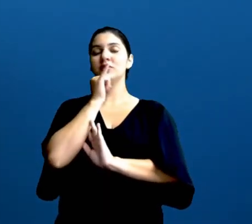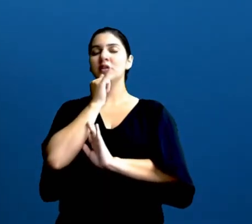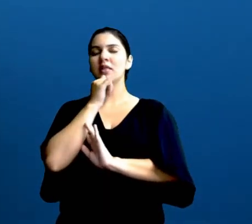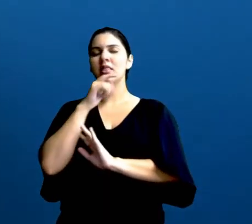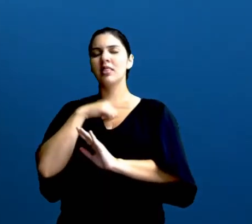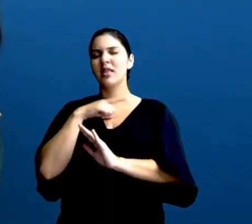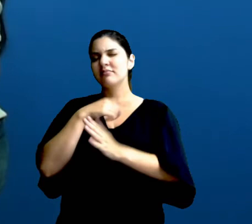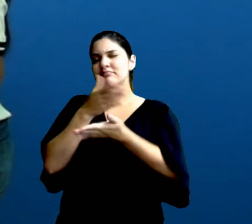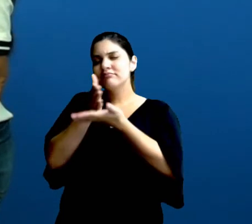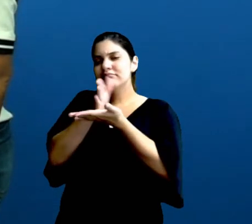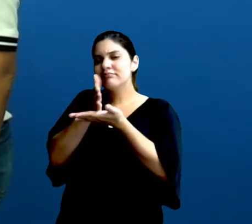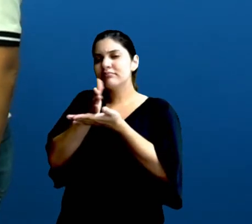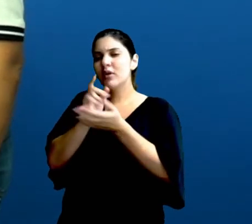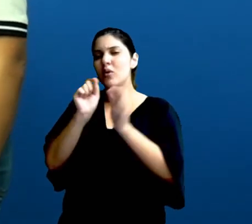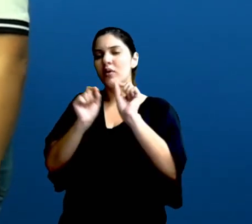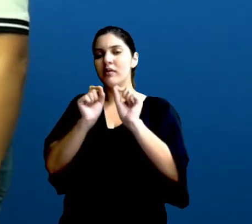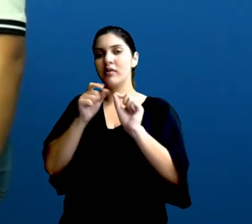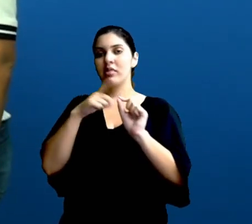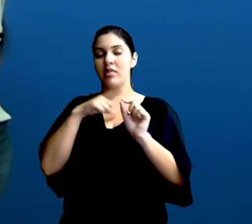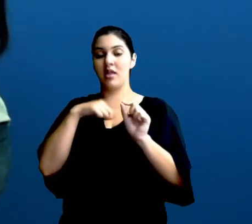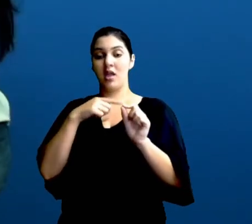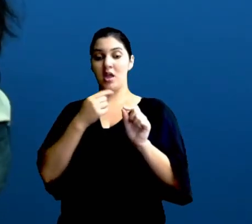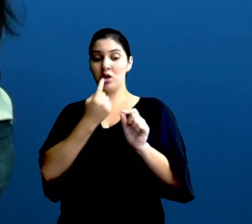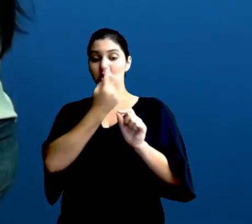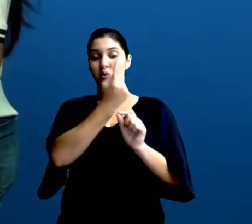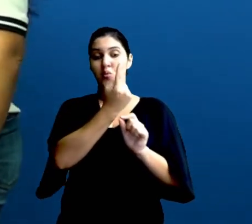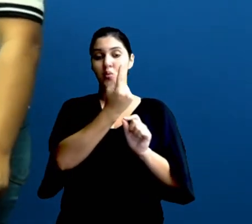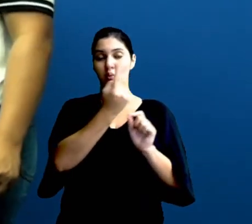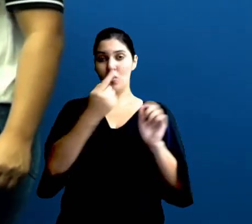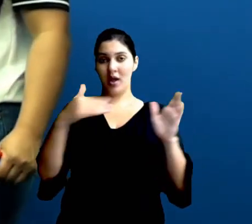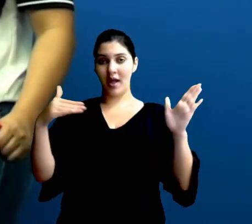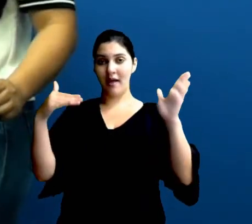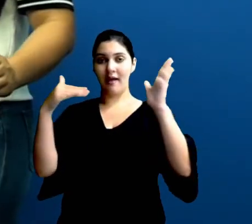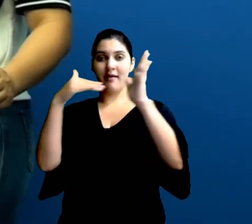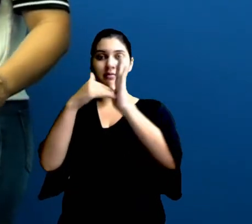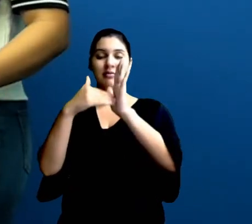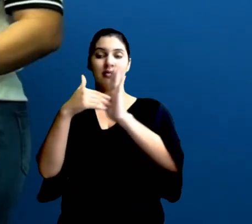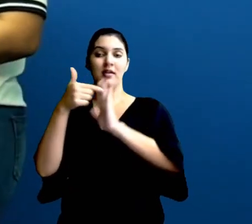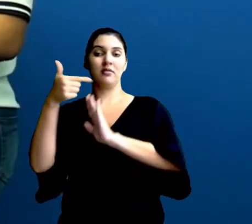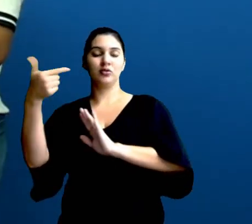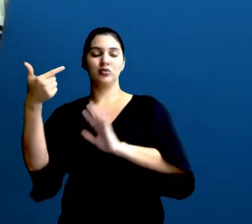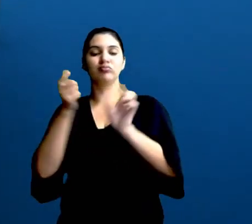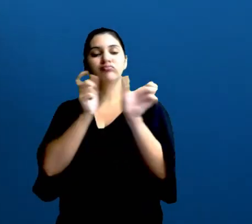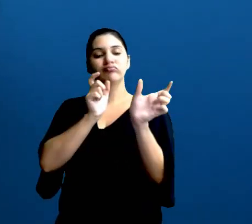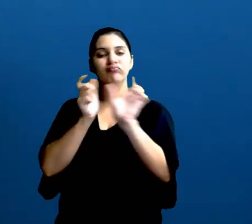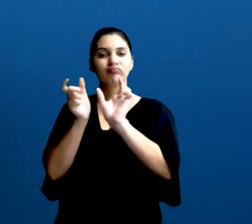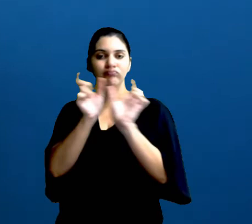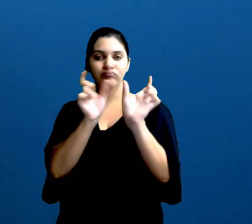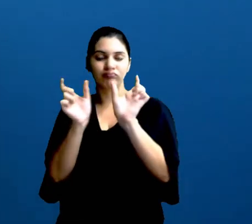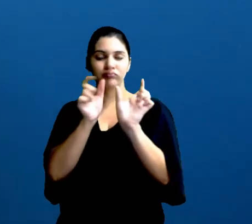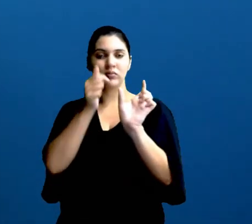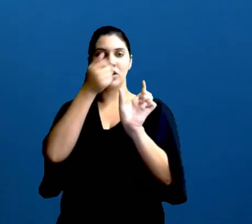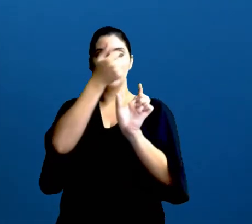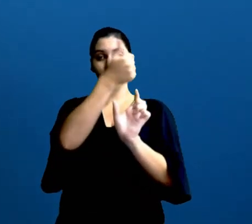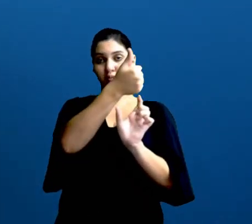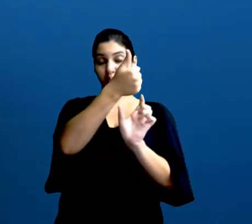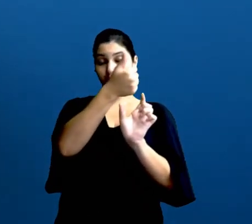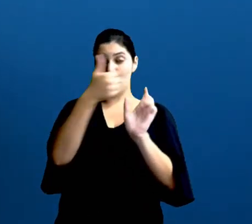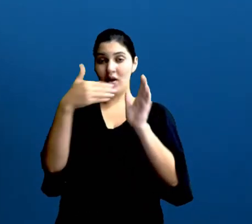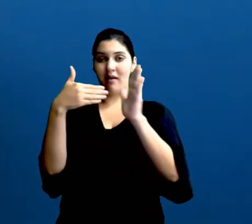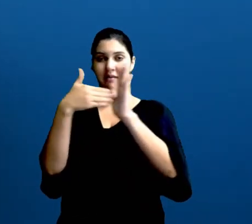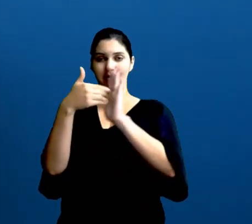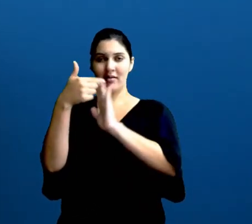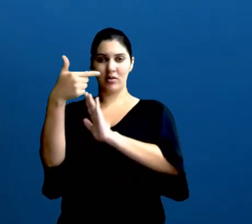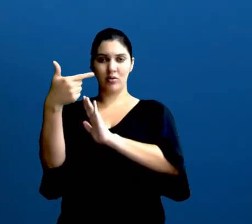ó, um intervalo de 1 até o intervalo 2. Então, de 1